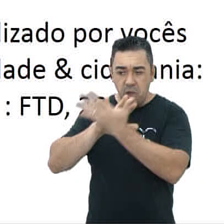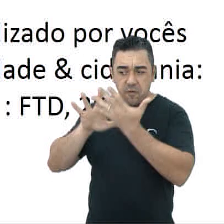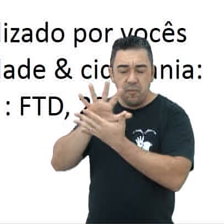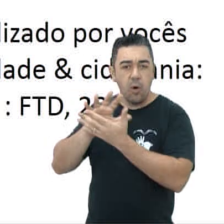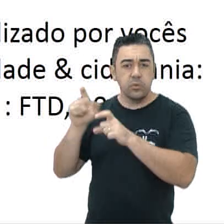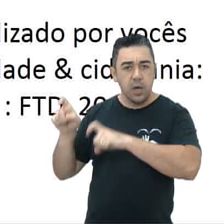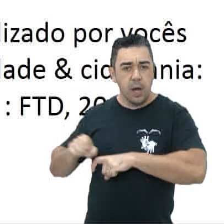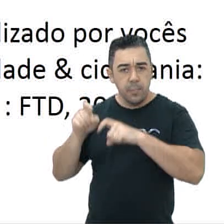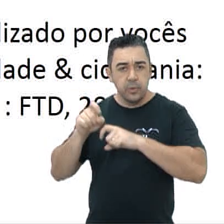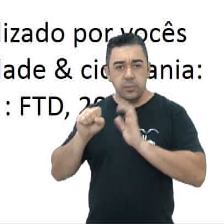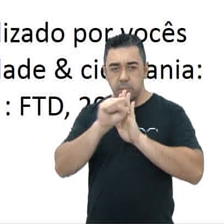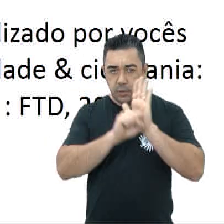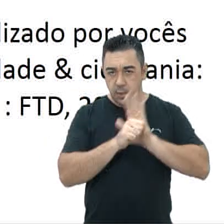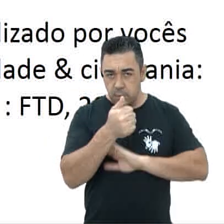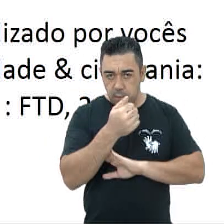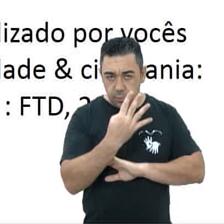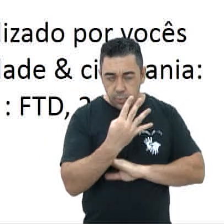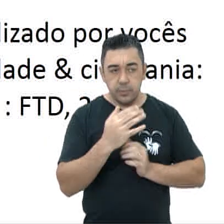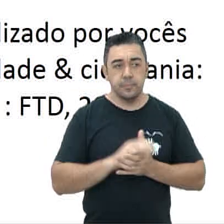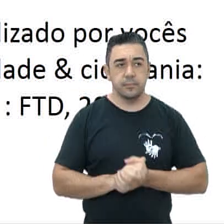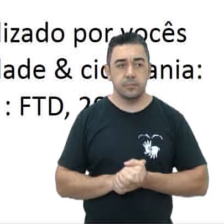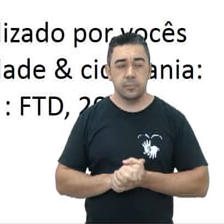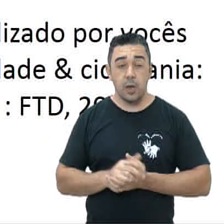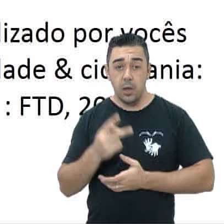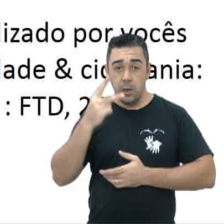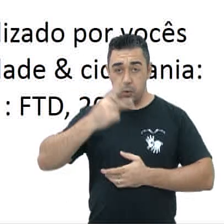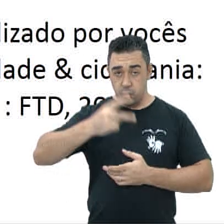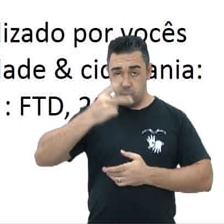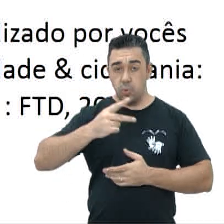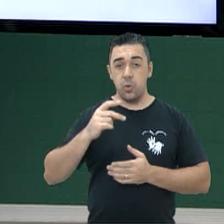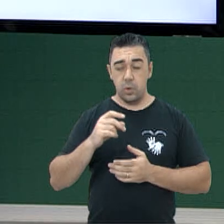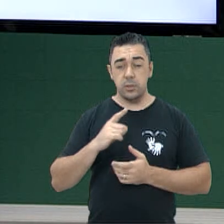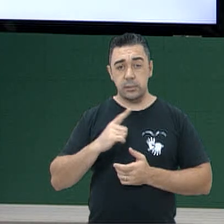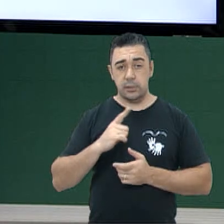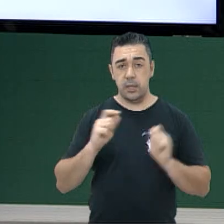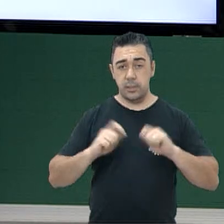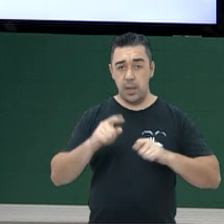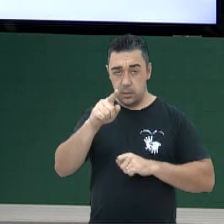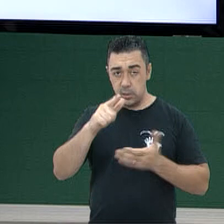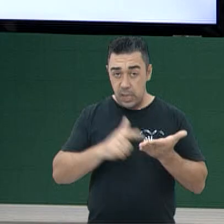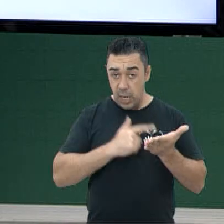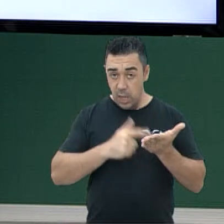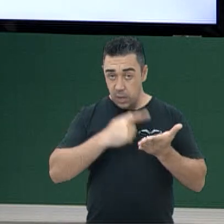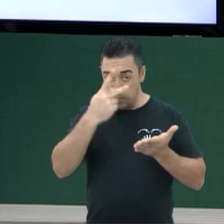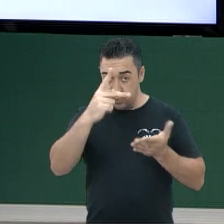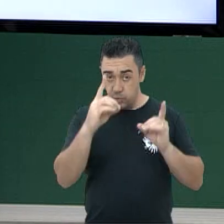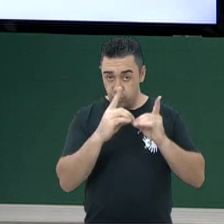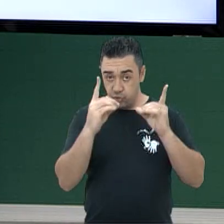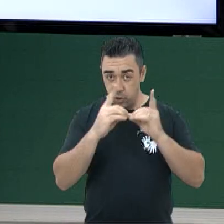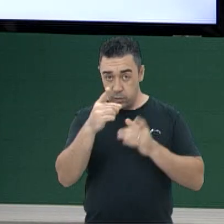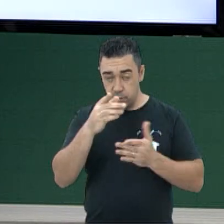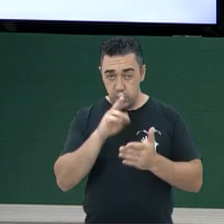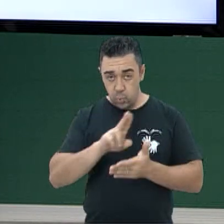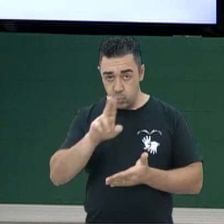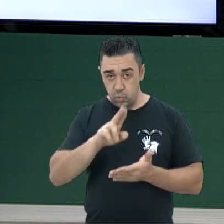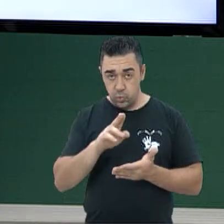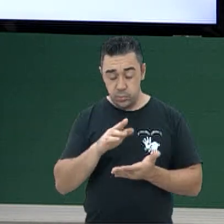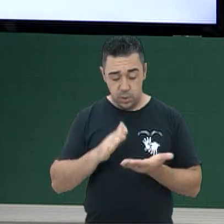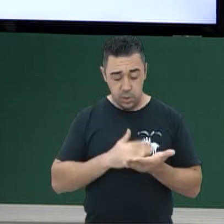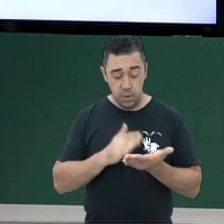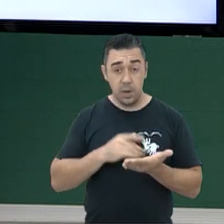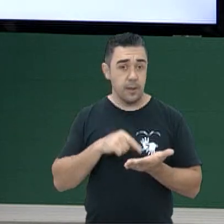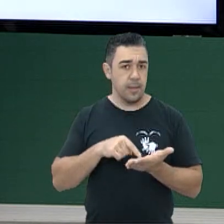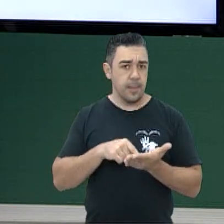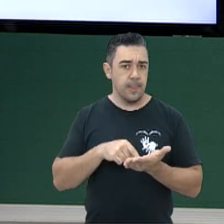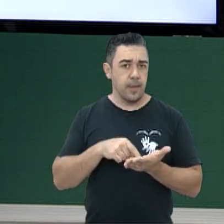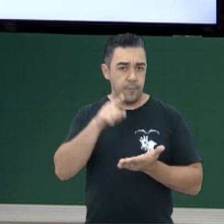camponesas do século XIV. Ambas as sugestões estão disponíveis no livro didático que vocês utilizam no colégio de vocês, então eu não